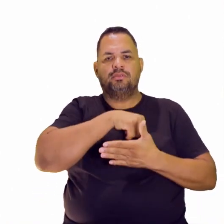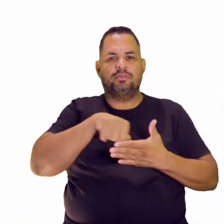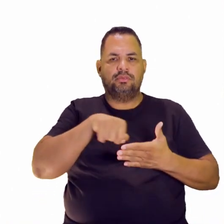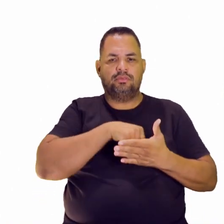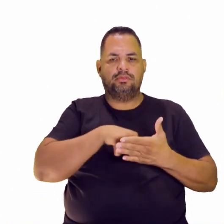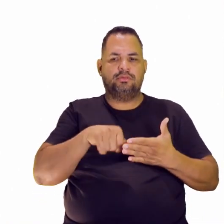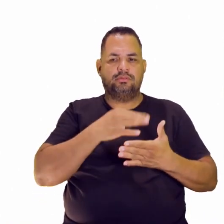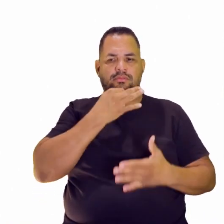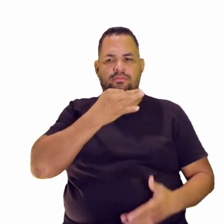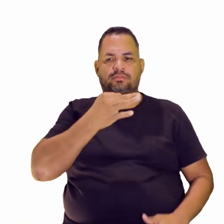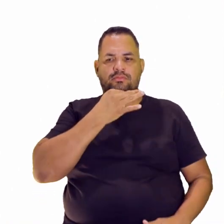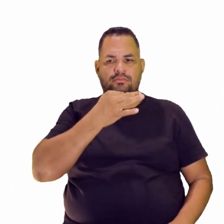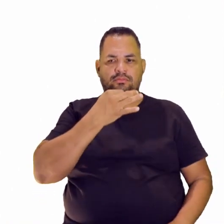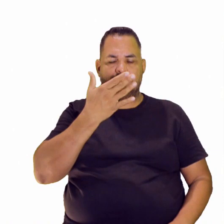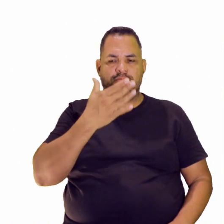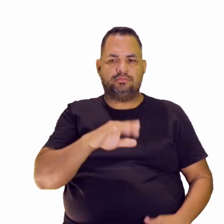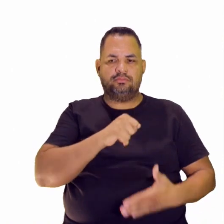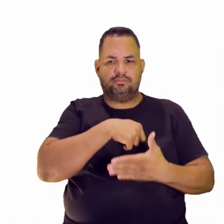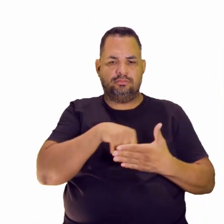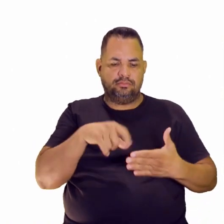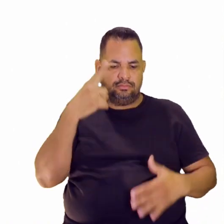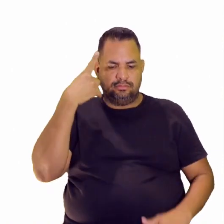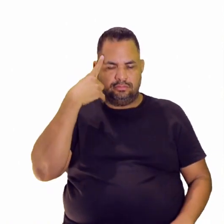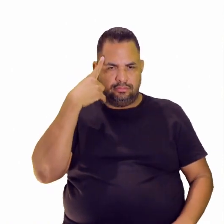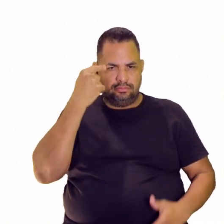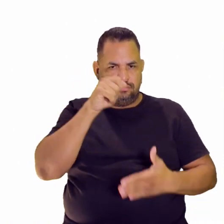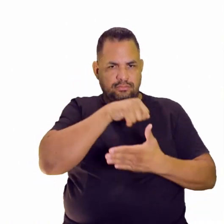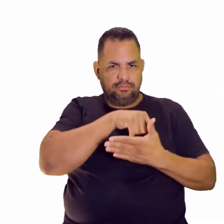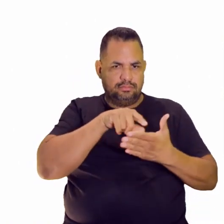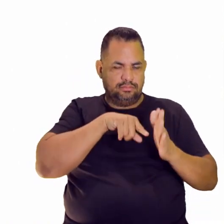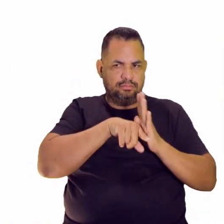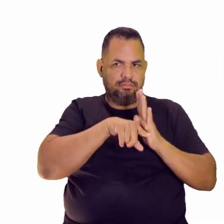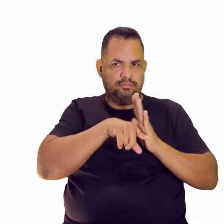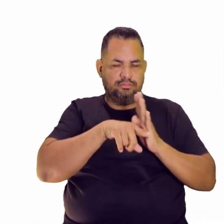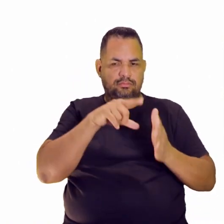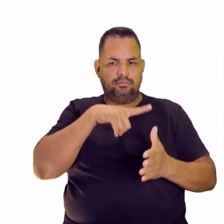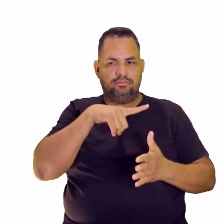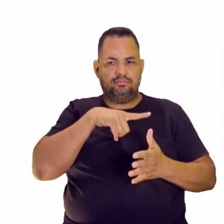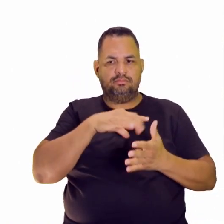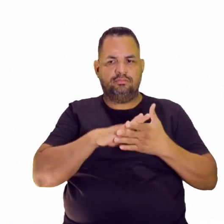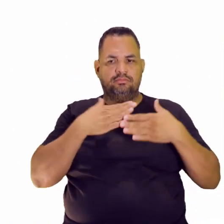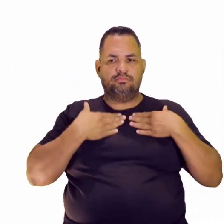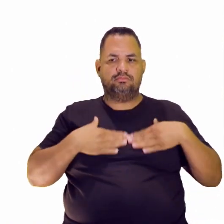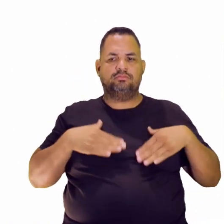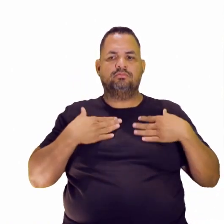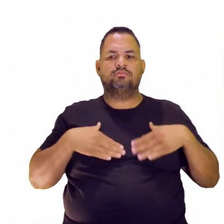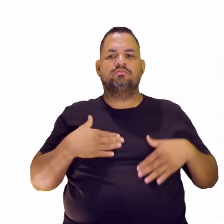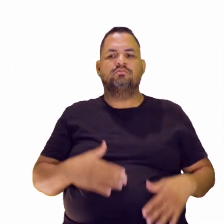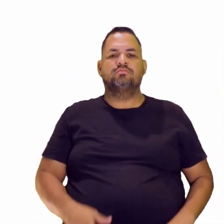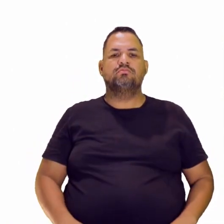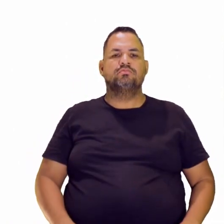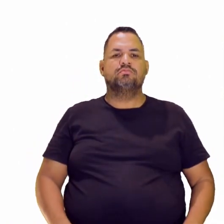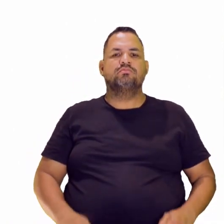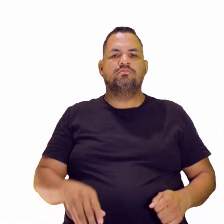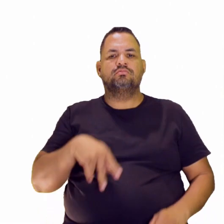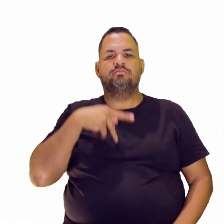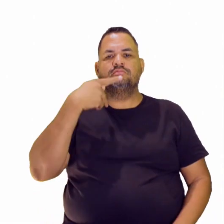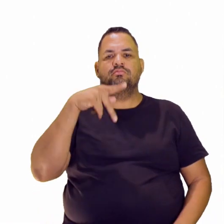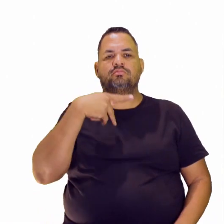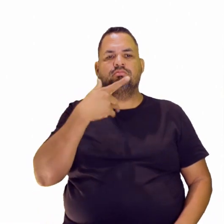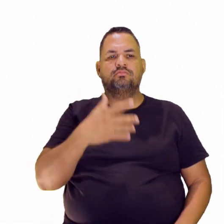dar a sua opinião, você vai pensar, vai analisar, vai ter uma certa calma e vai